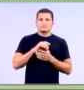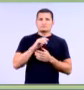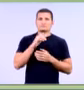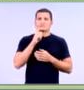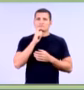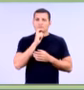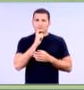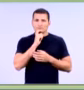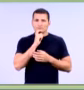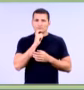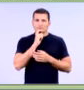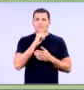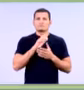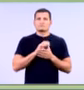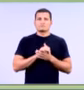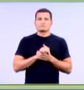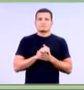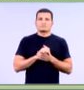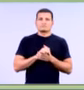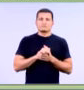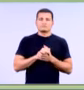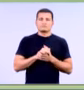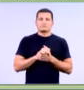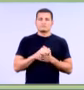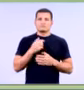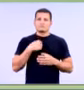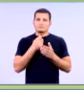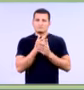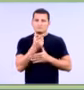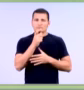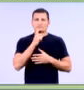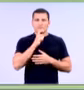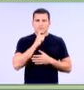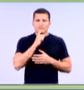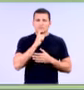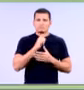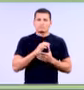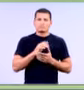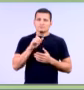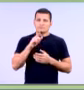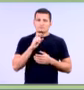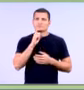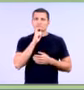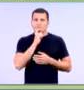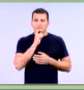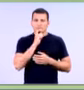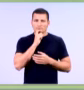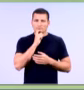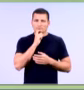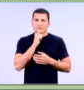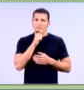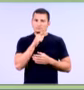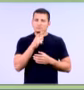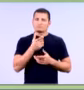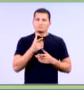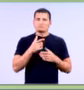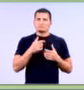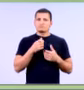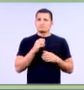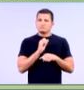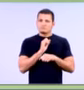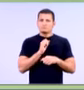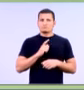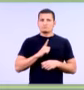gelado 24 horas, aqui. Eu compraria esse gelo, né, professora? Tá bem gelado, né? Espera-se que ele esteja. Que ele esteja,